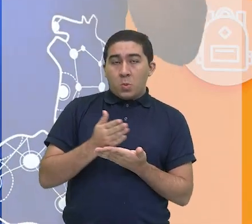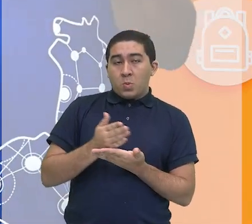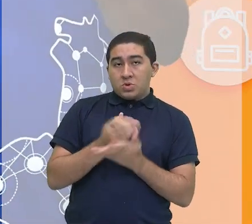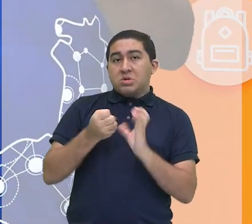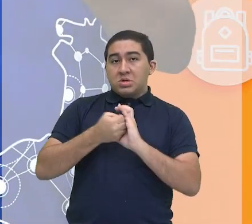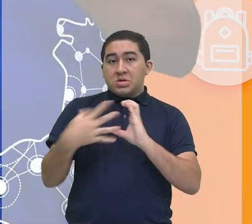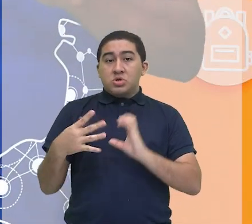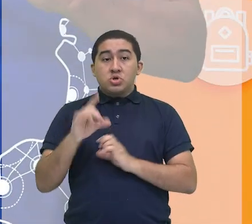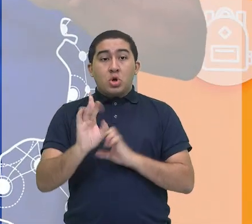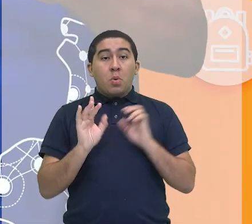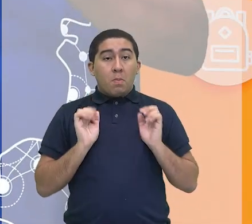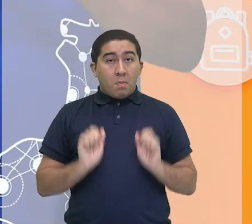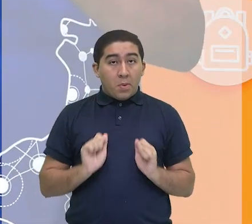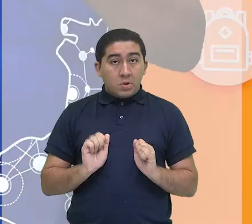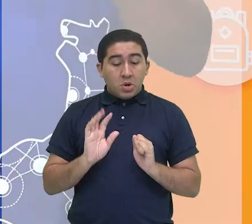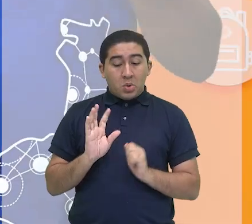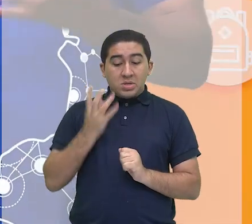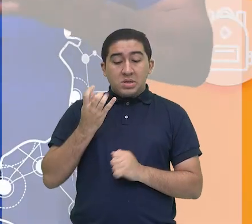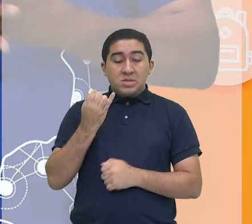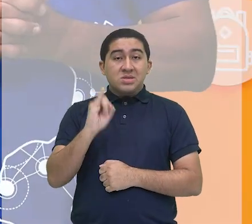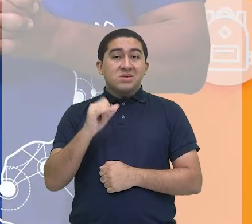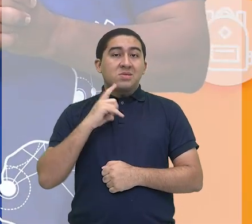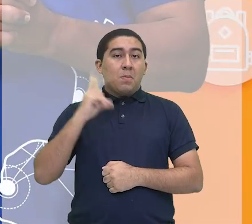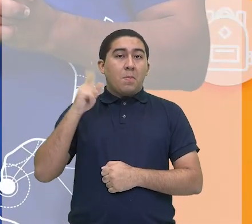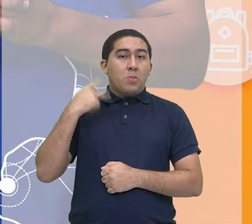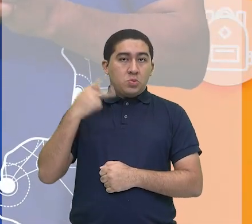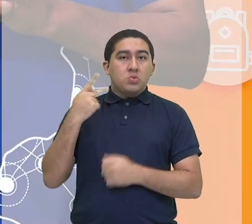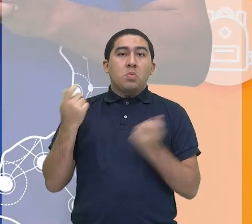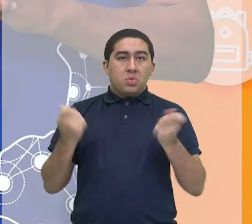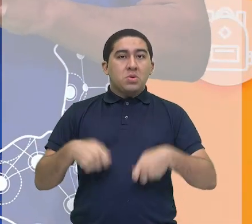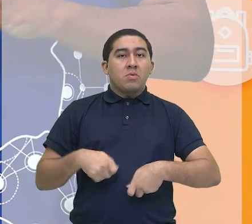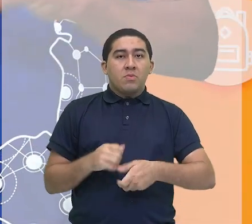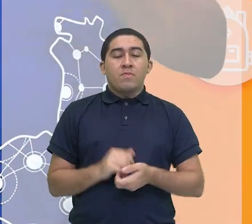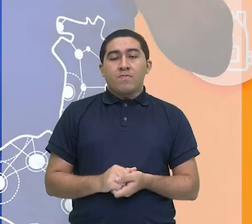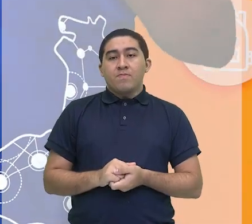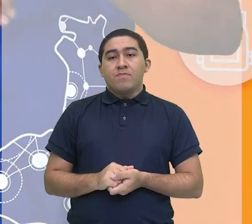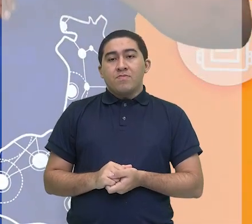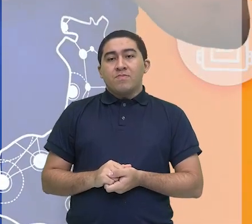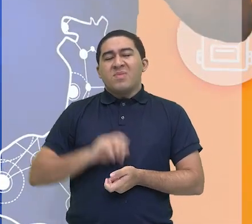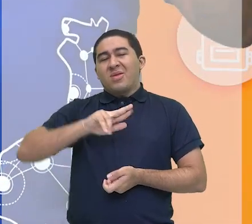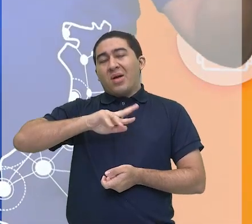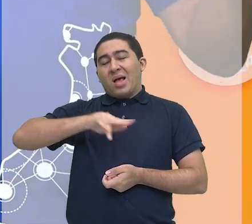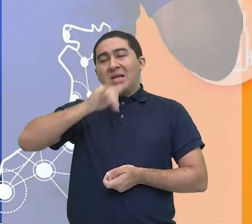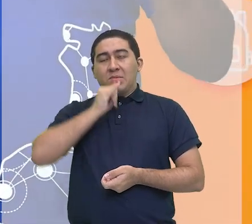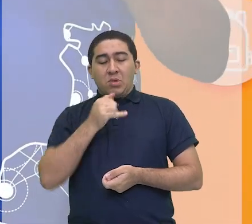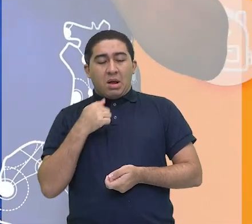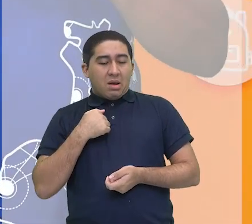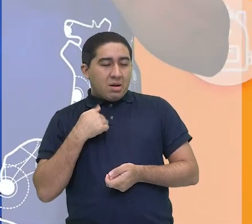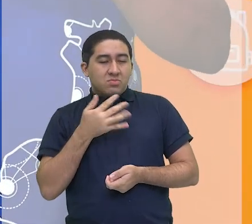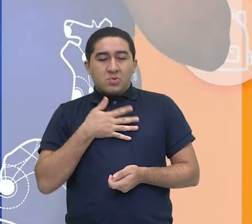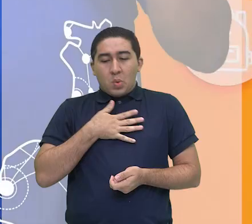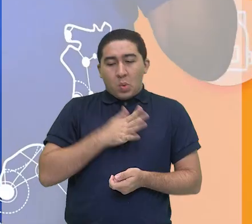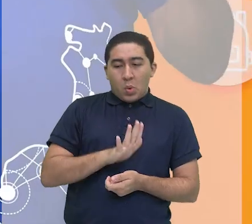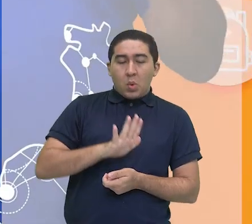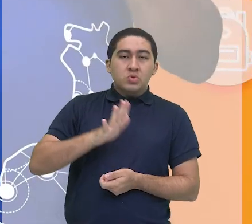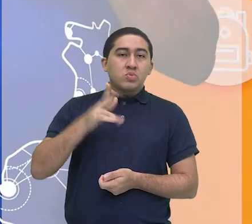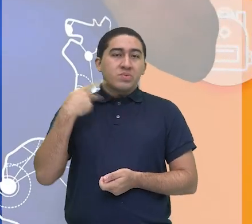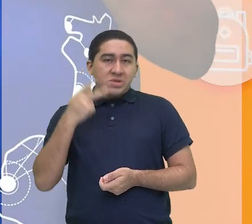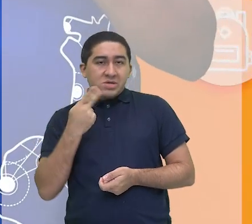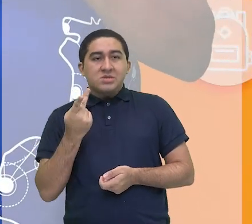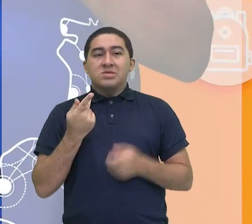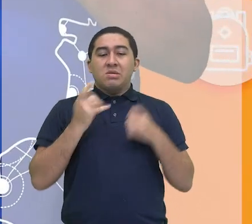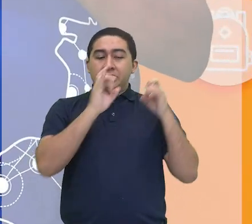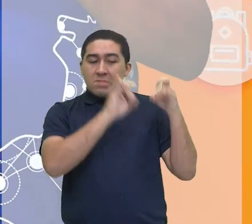só podem acontecer se houver política. Então não adianta dizer que eu não gosto de política, que política não